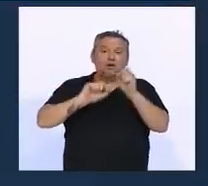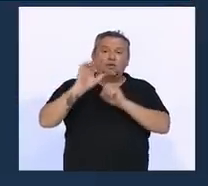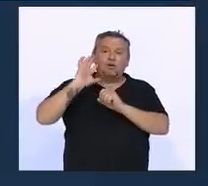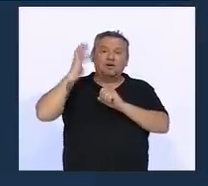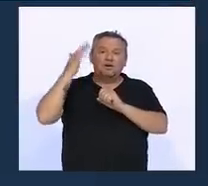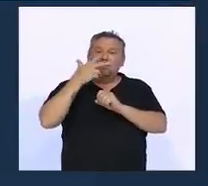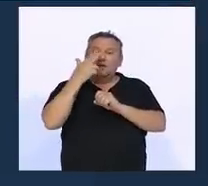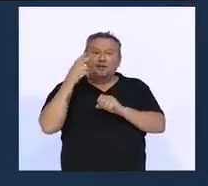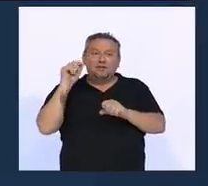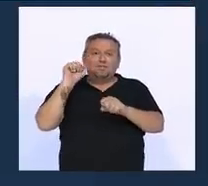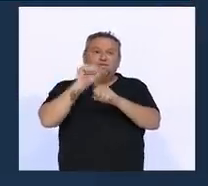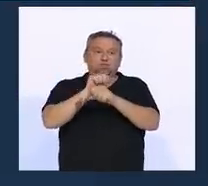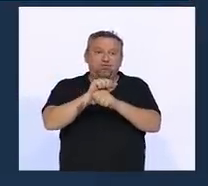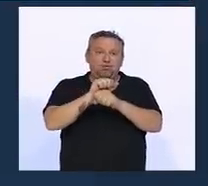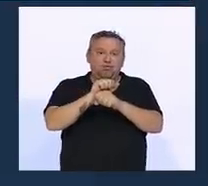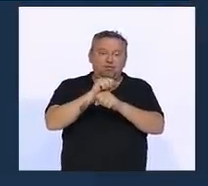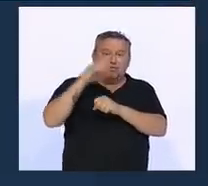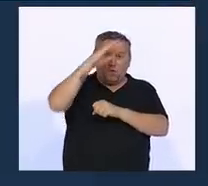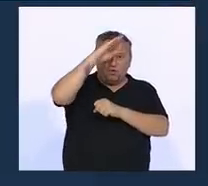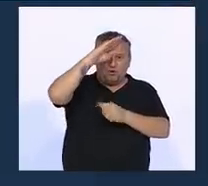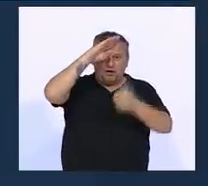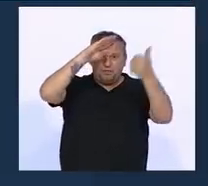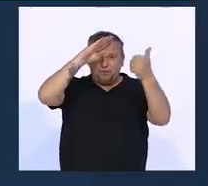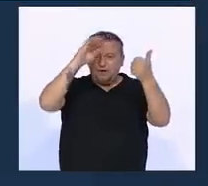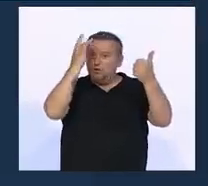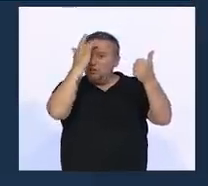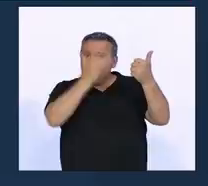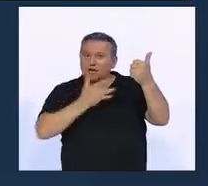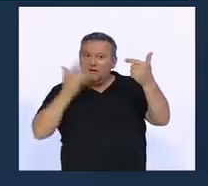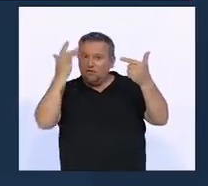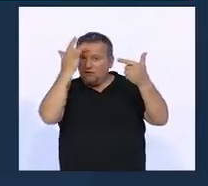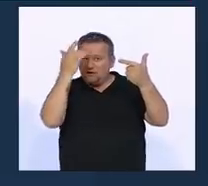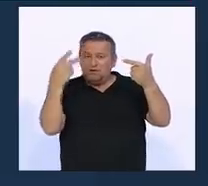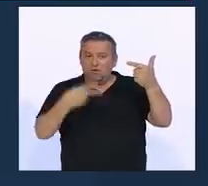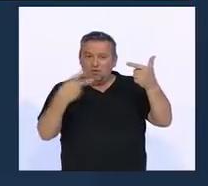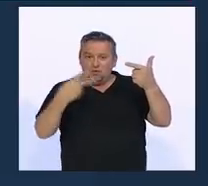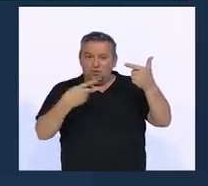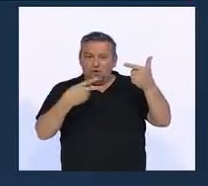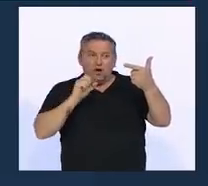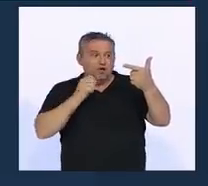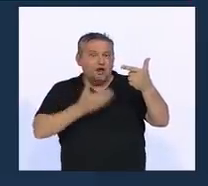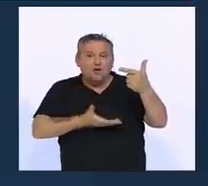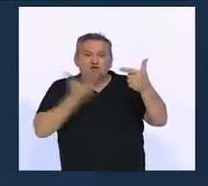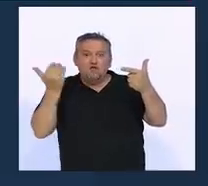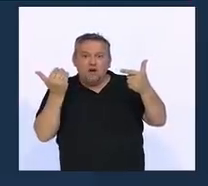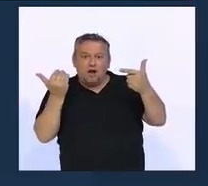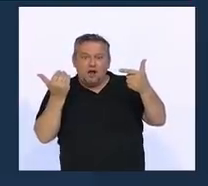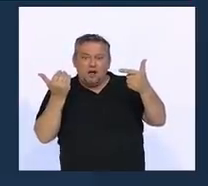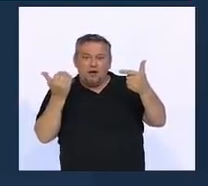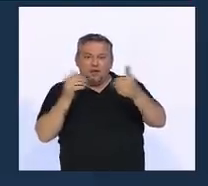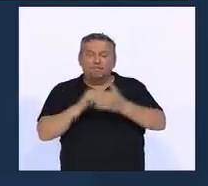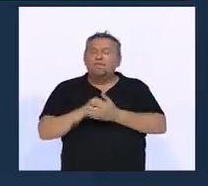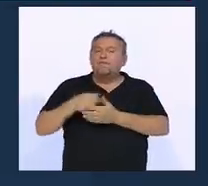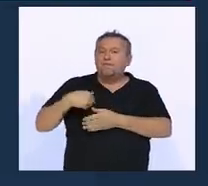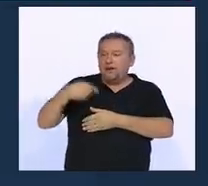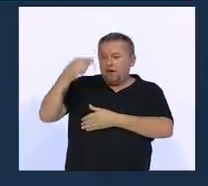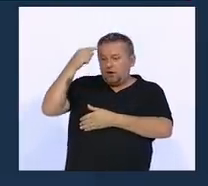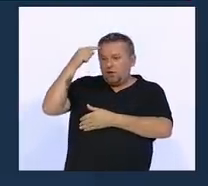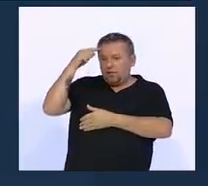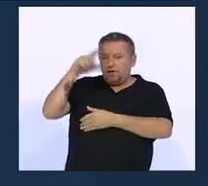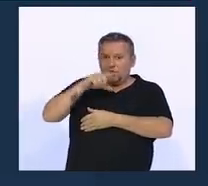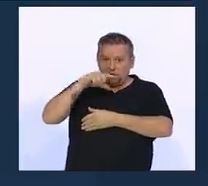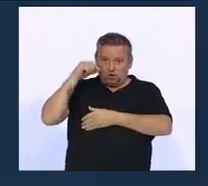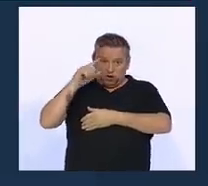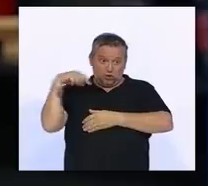pouco estagnado com o Bolsonaro em primeiro e Haddad em segundo? De quem tirar votos nesse momento? Eu penso que o Ciro,